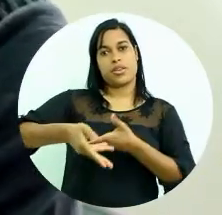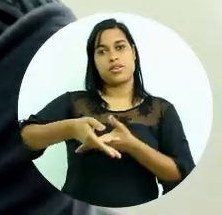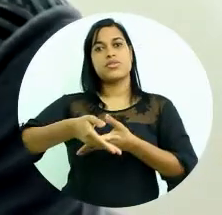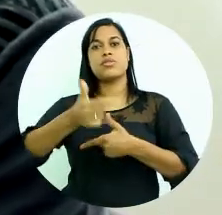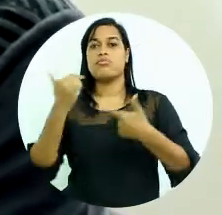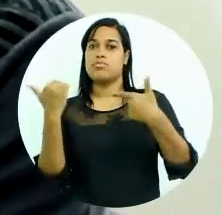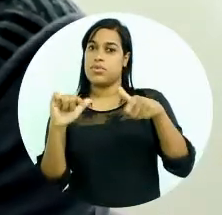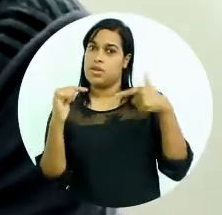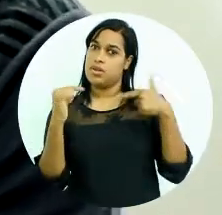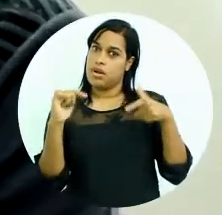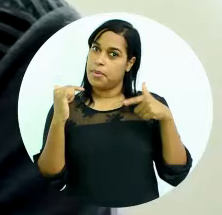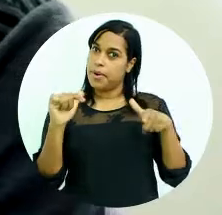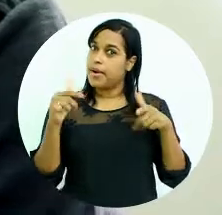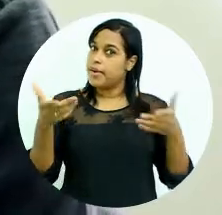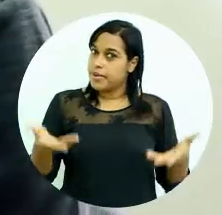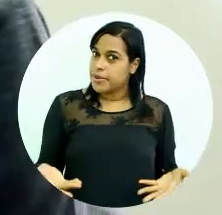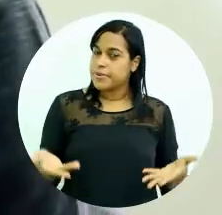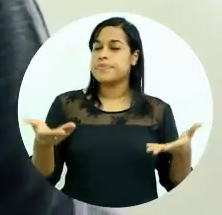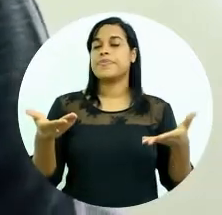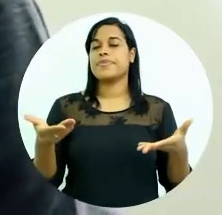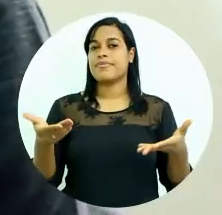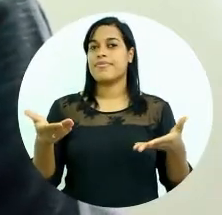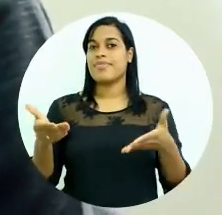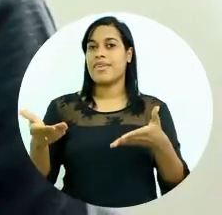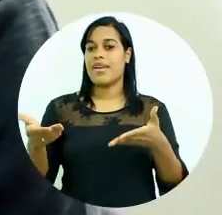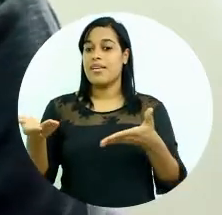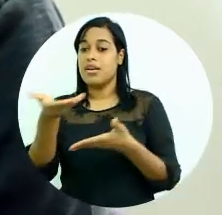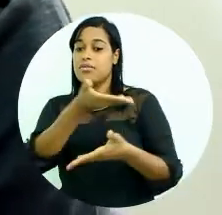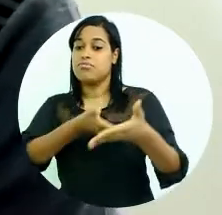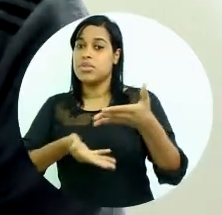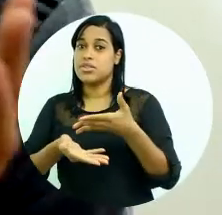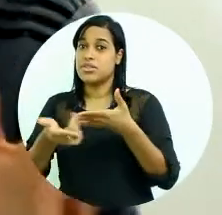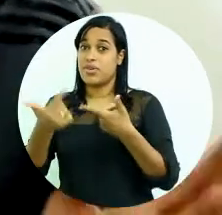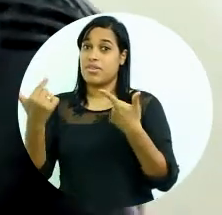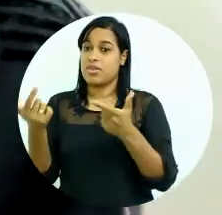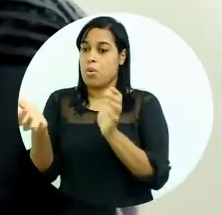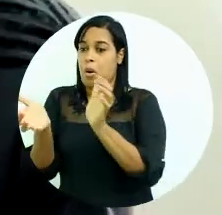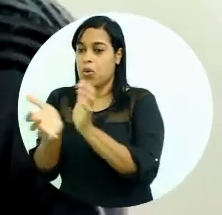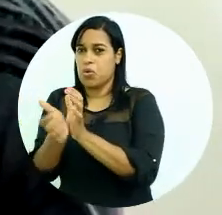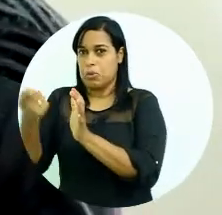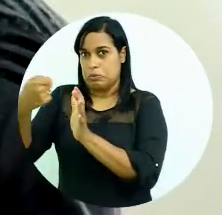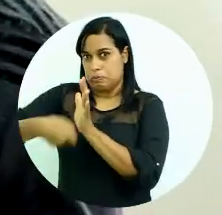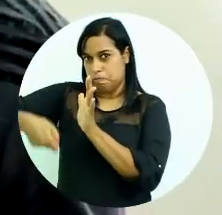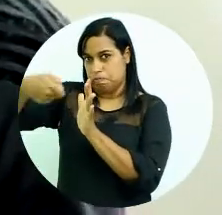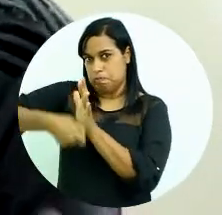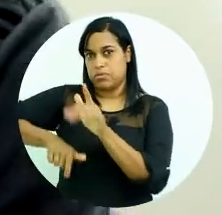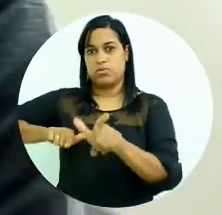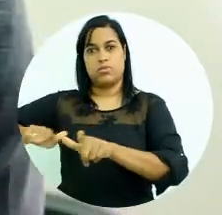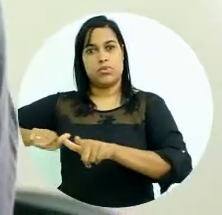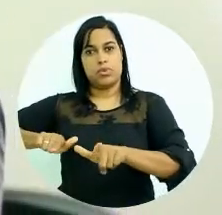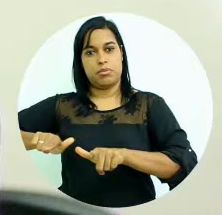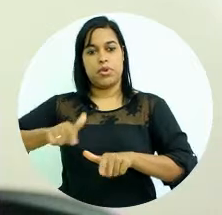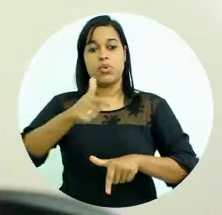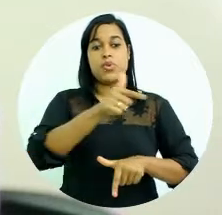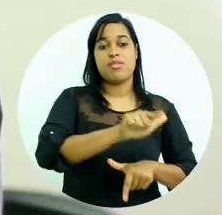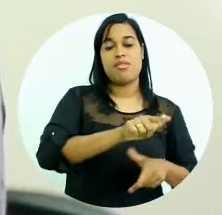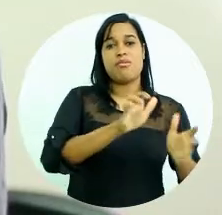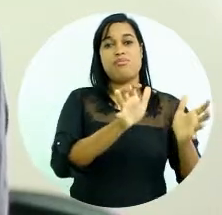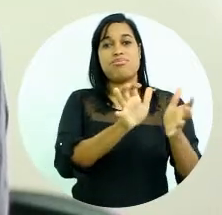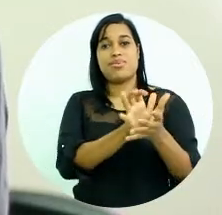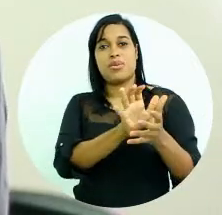as relações de trabalho, a relação entre a classe explorada e a classe